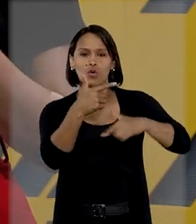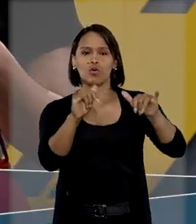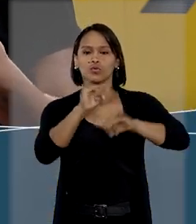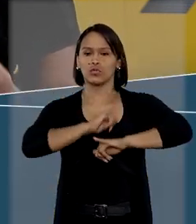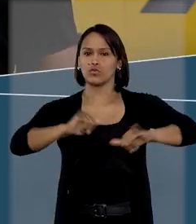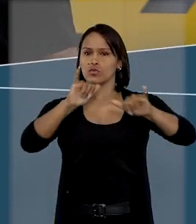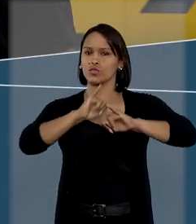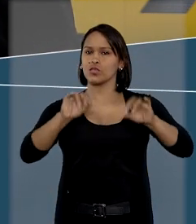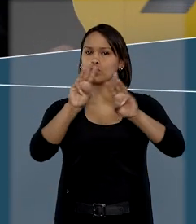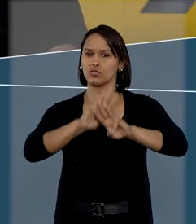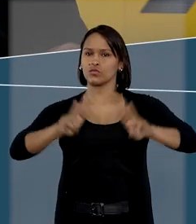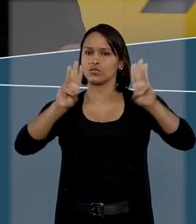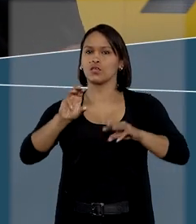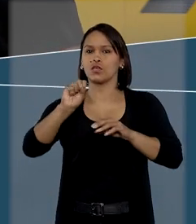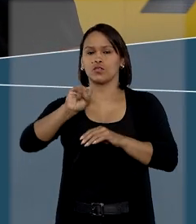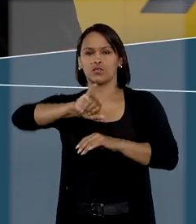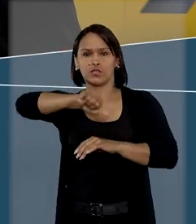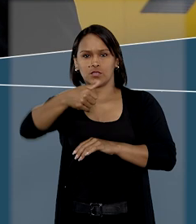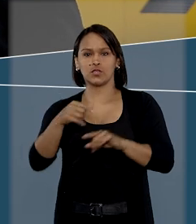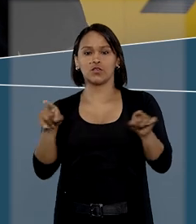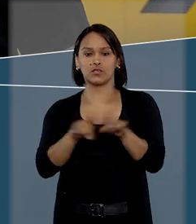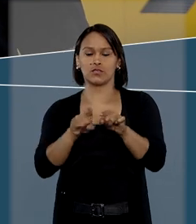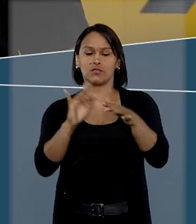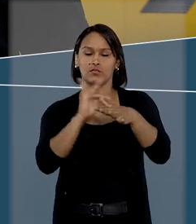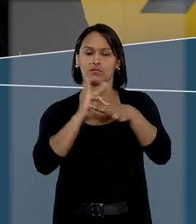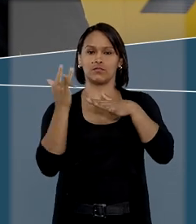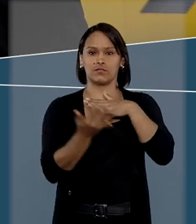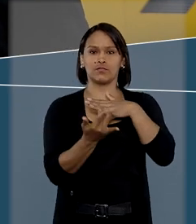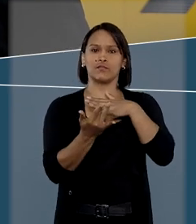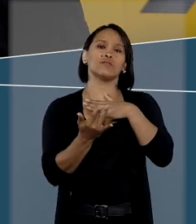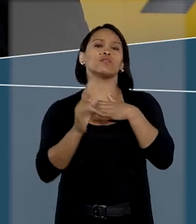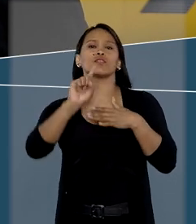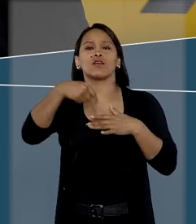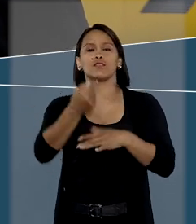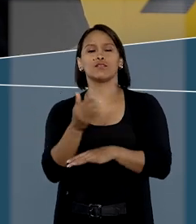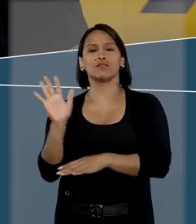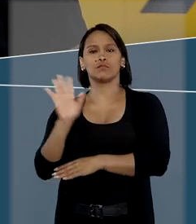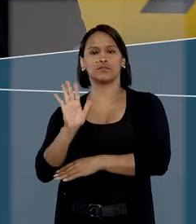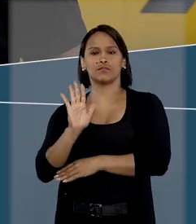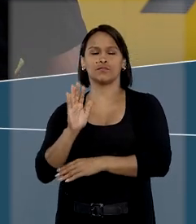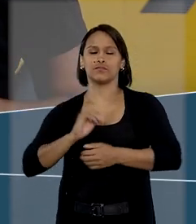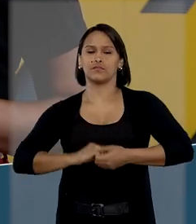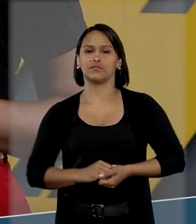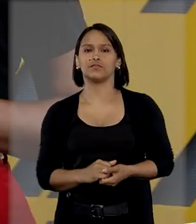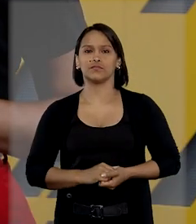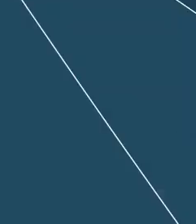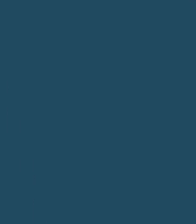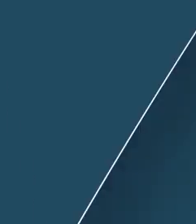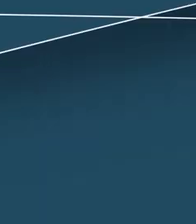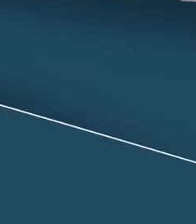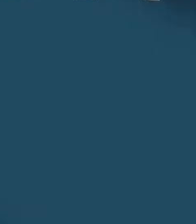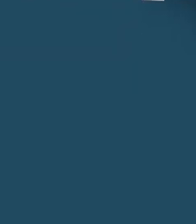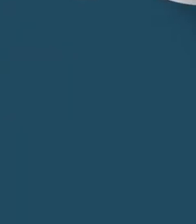confere outras notícias no site do STJ e nas nossas redes sociais. Até a próxima!